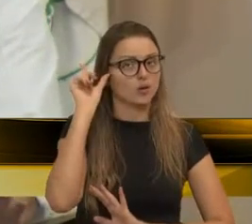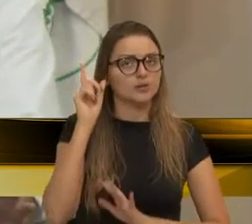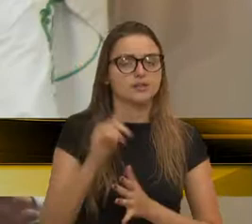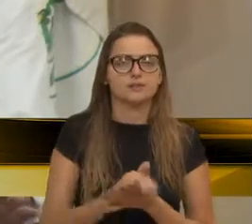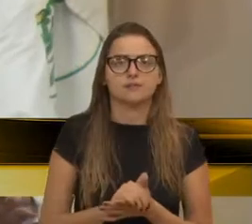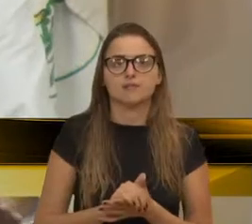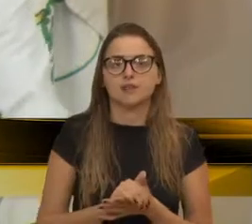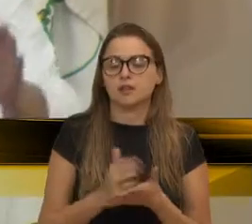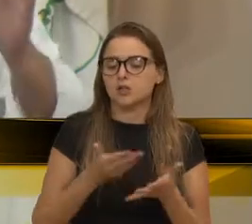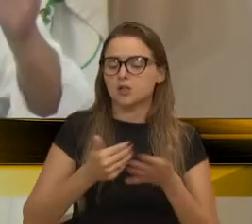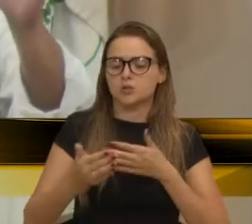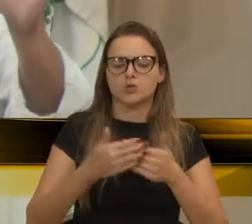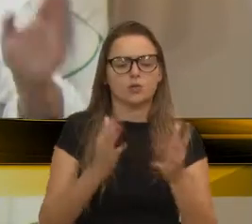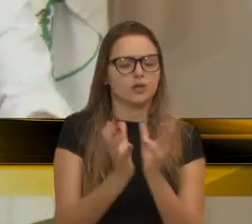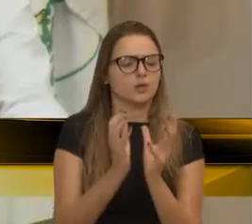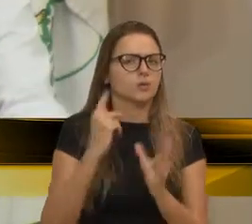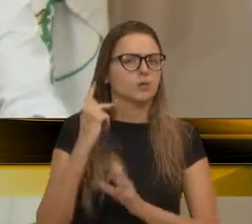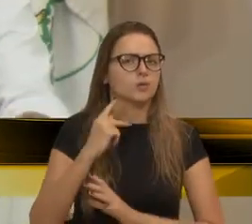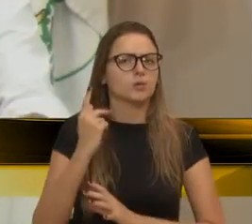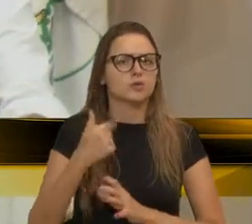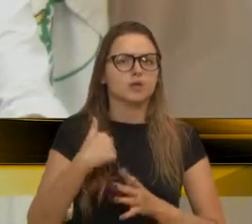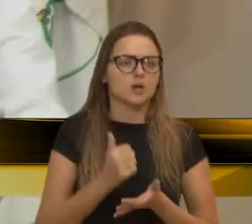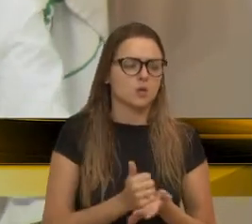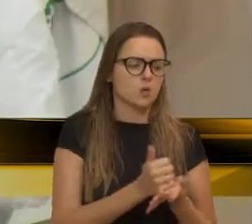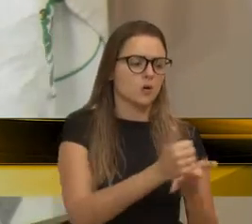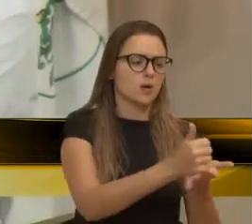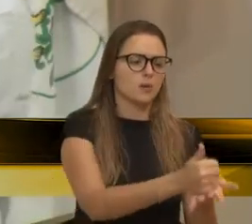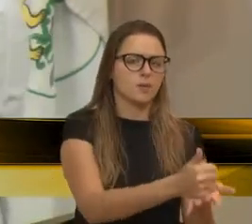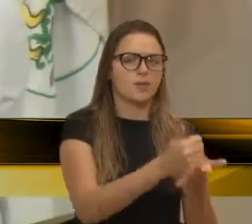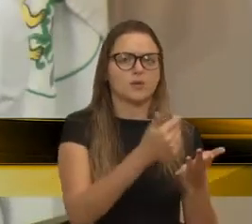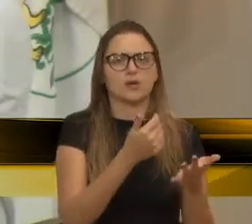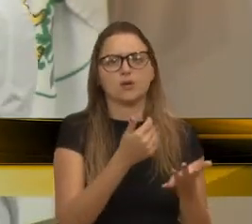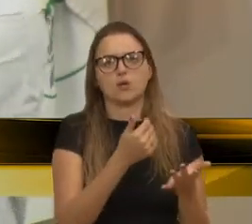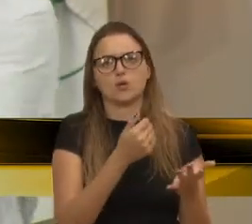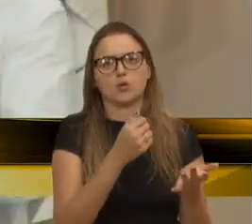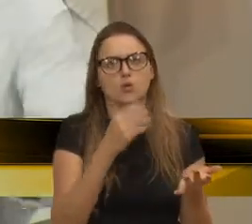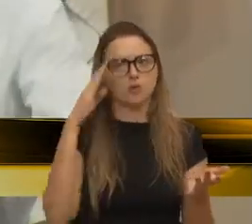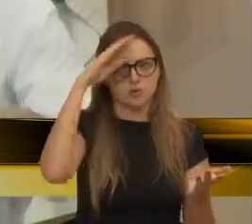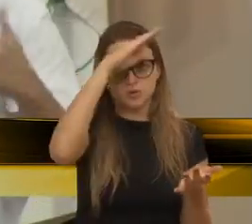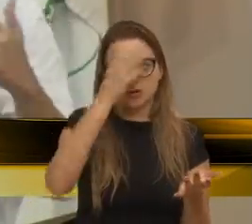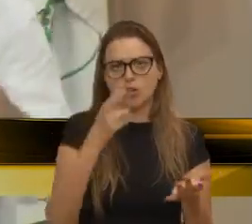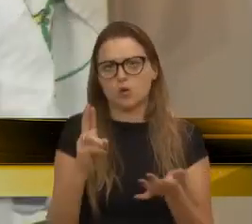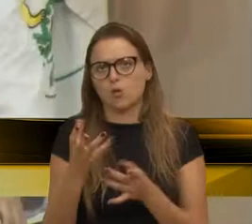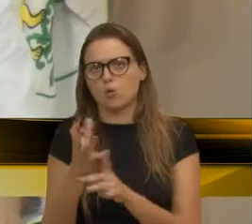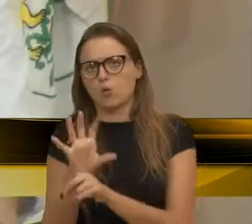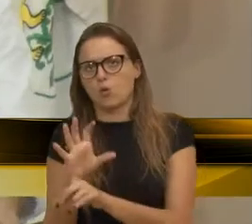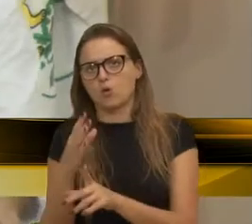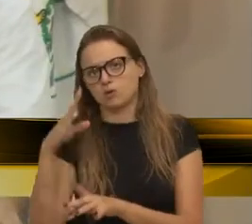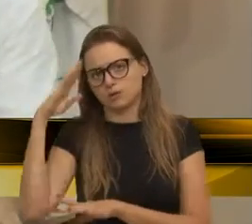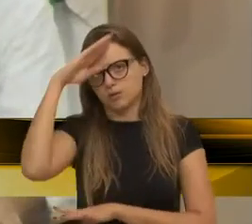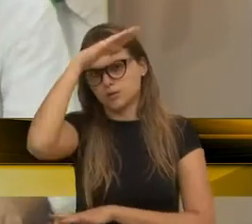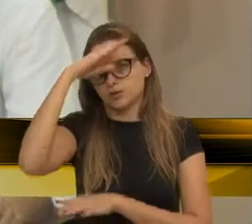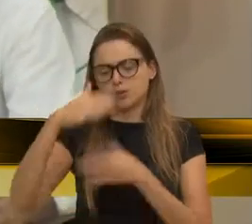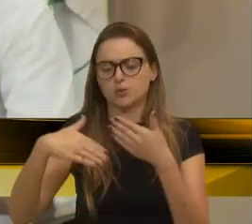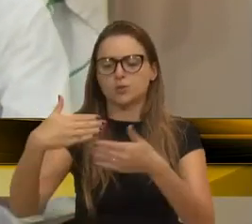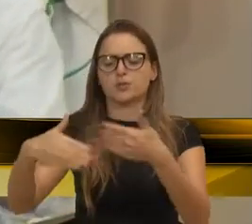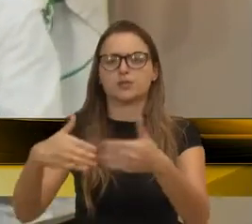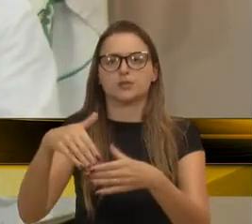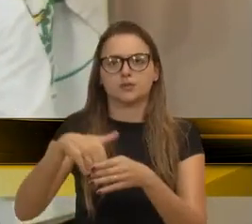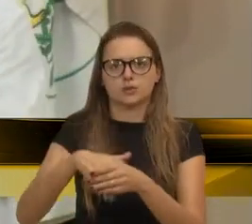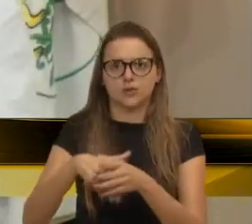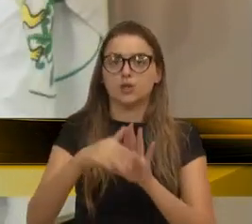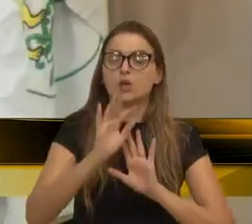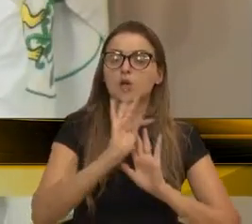independente de partido, de ter sido apoiador do presidente Bolsonaro ou ter sido opositor no processo eleitoral, o